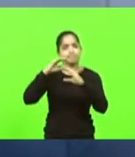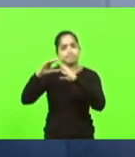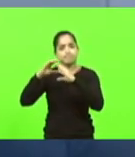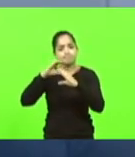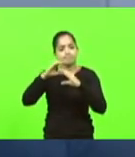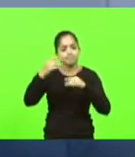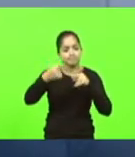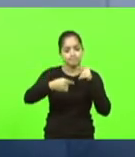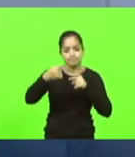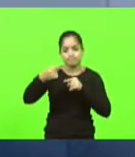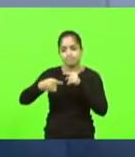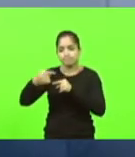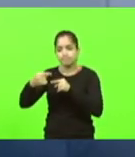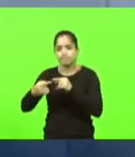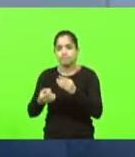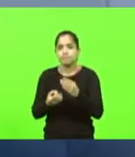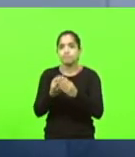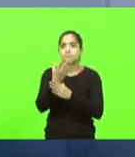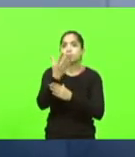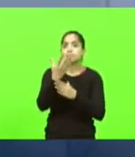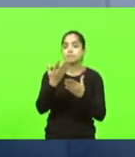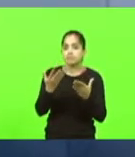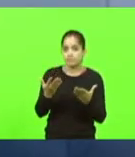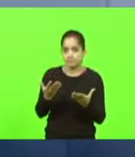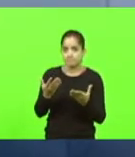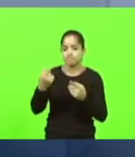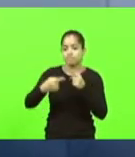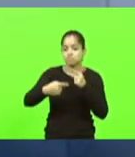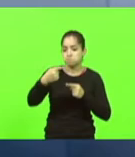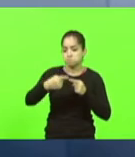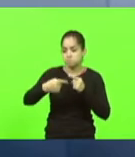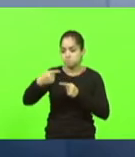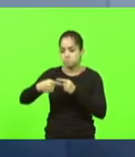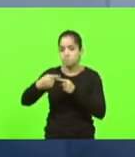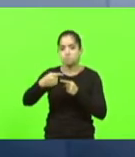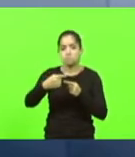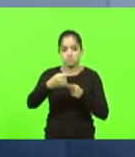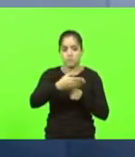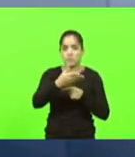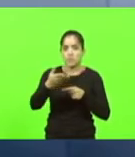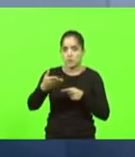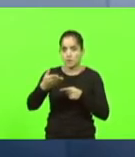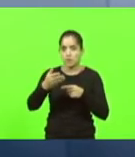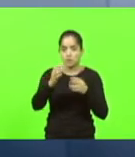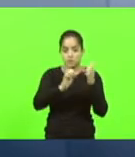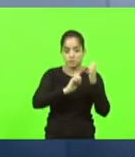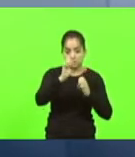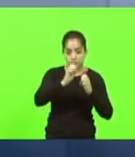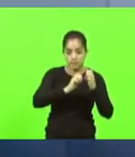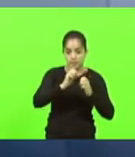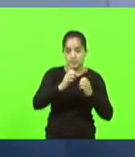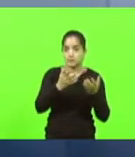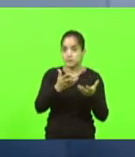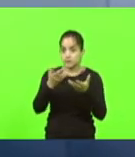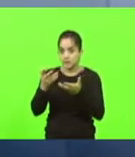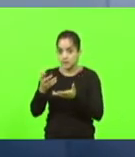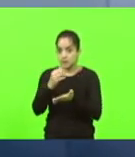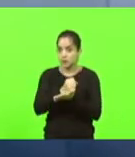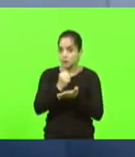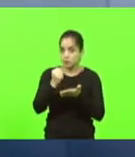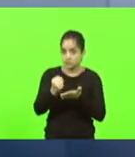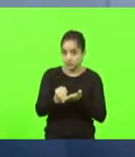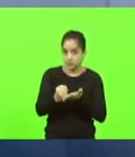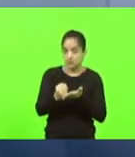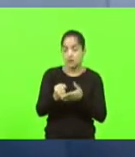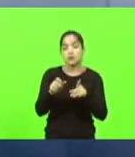diálogo, criar mais um canal de diálogo entre aqueles empregadores que buscam a contratação de pessoas com deficiência e aquelas